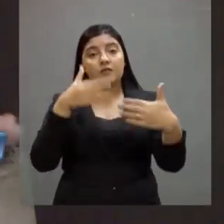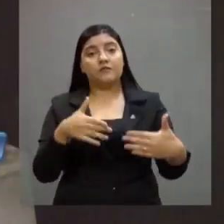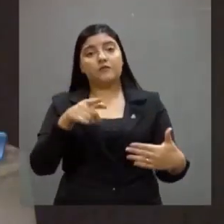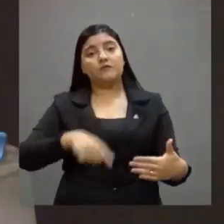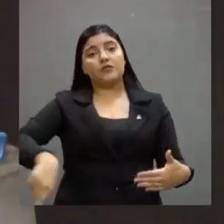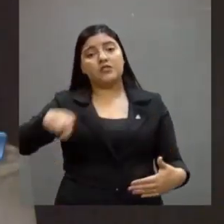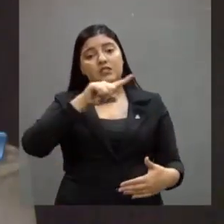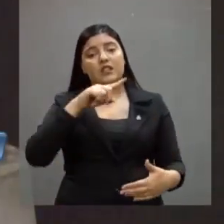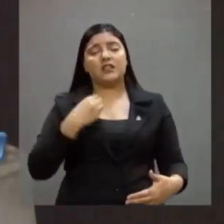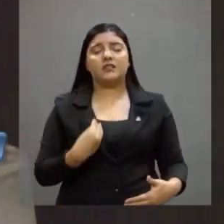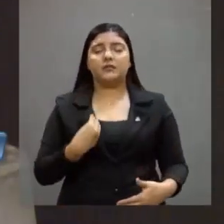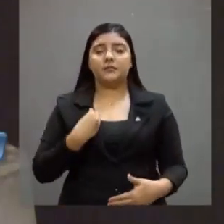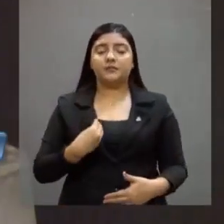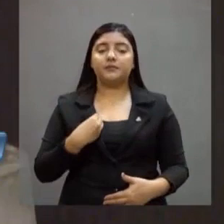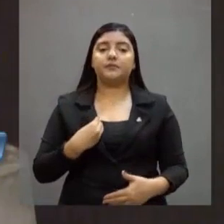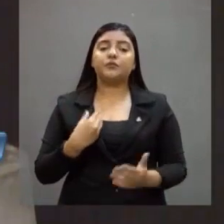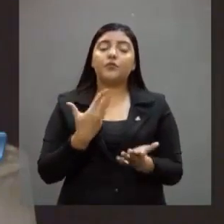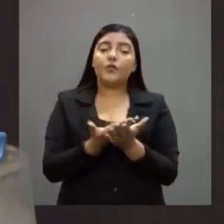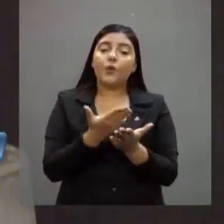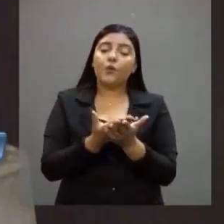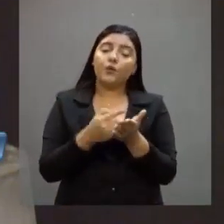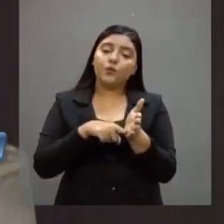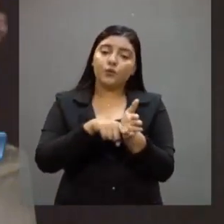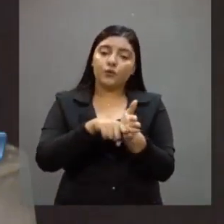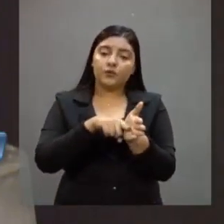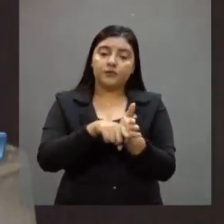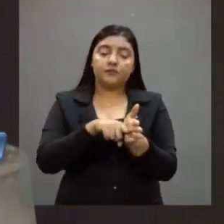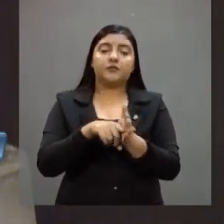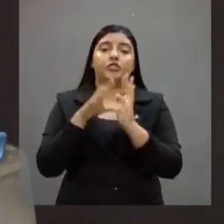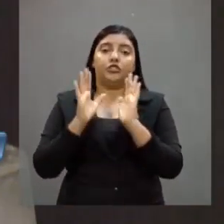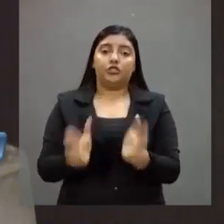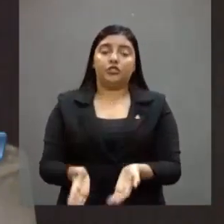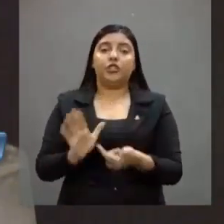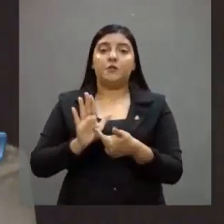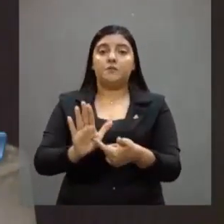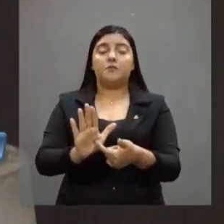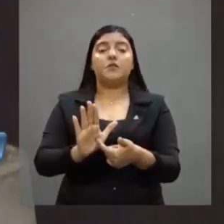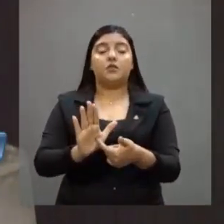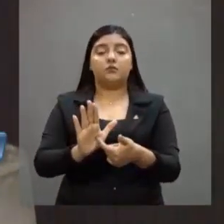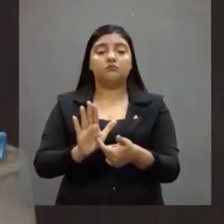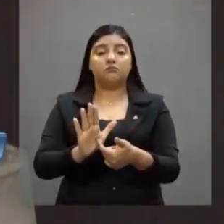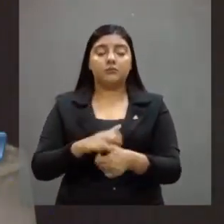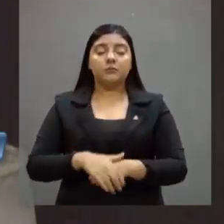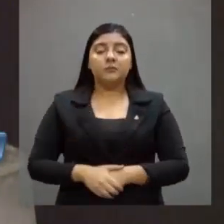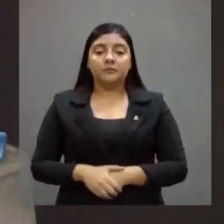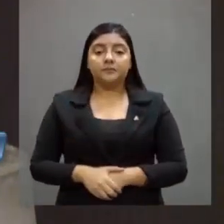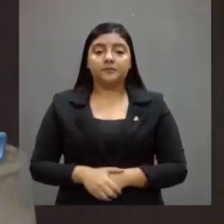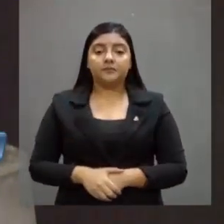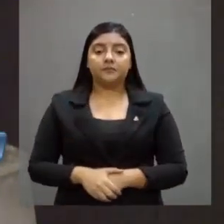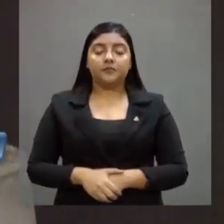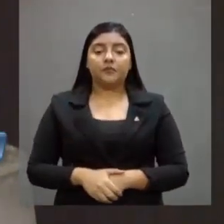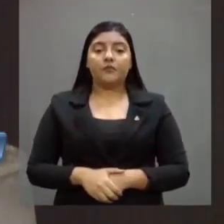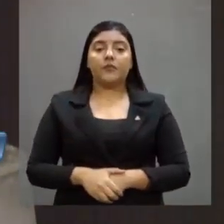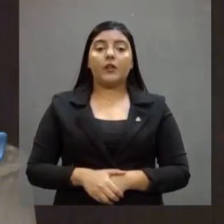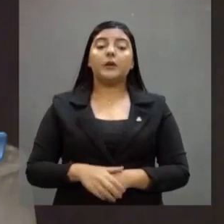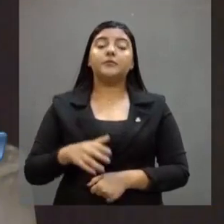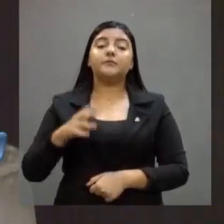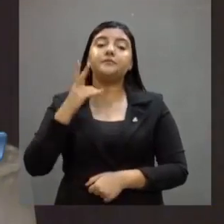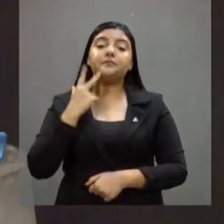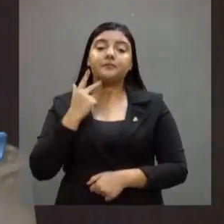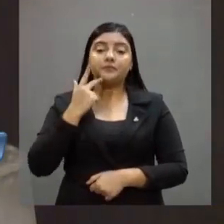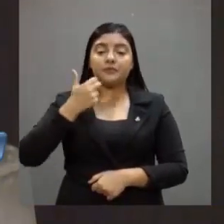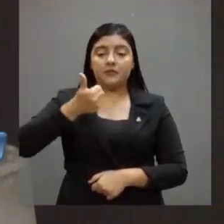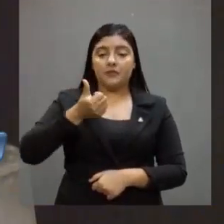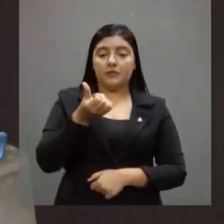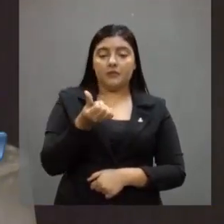aqui os dados, que inclusive estão no portal de dados abertos. O Ceará tem 168 mil